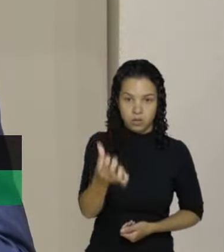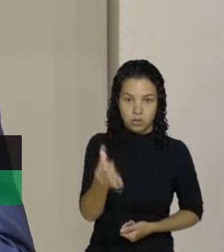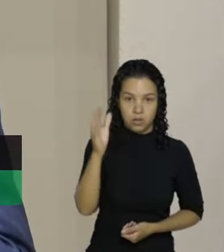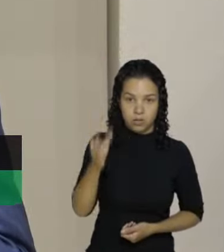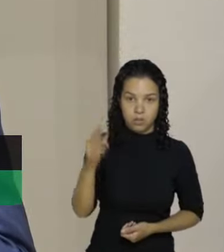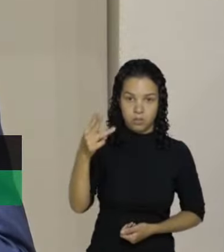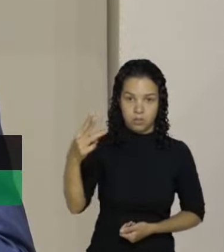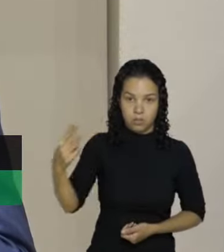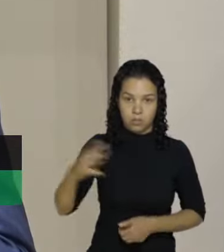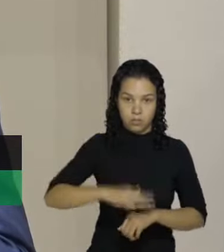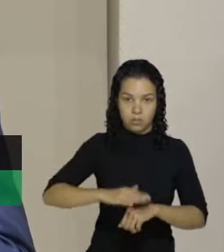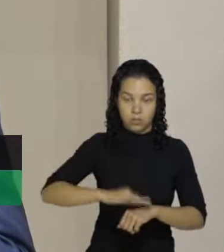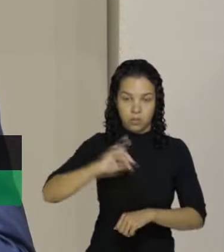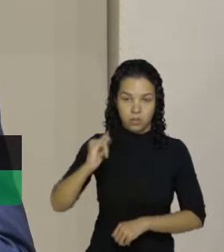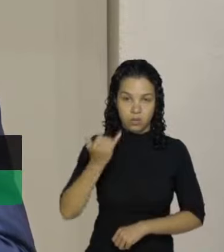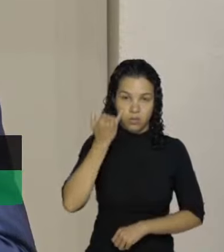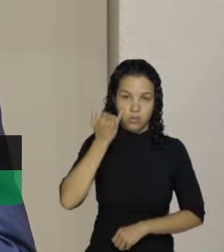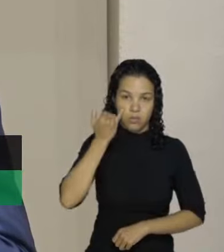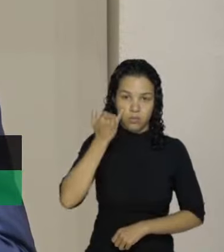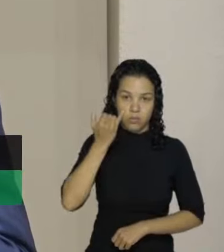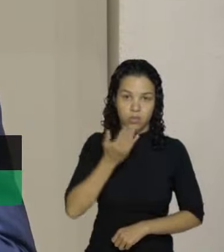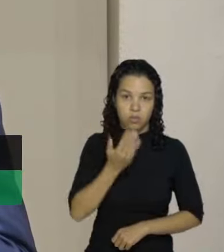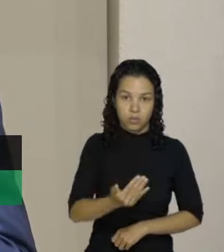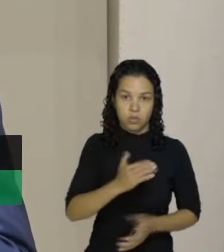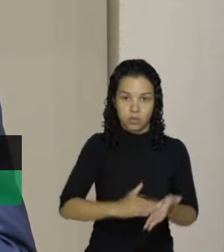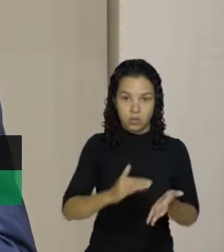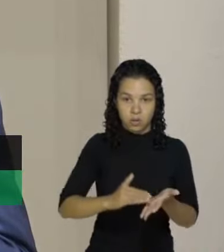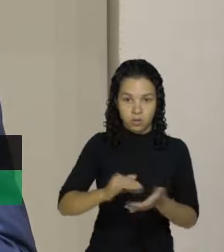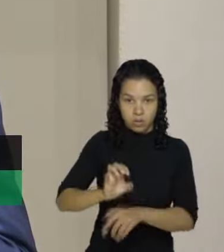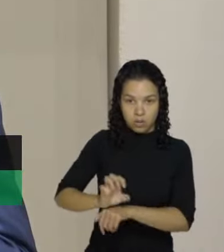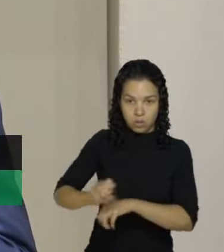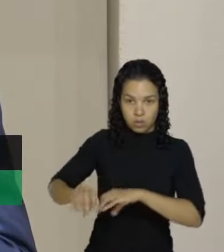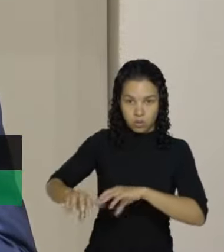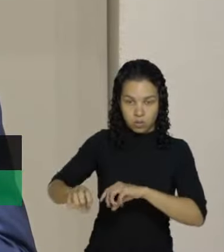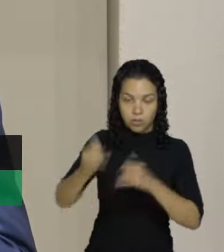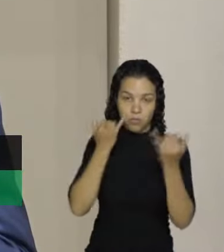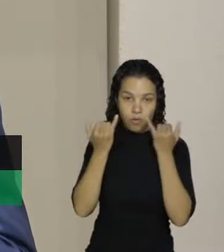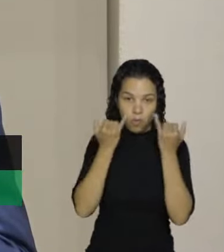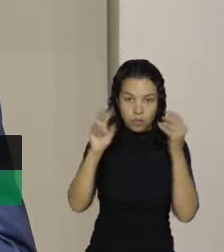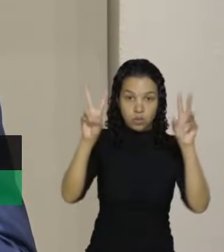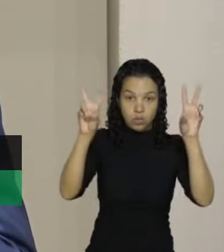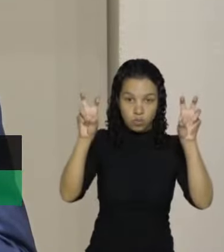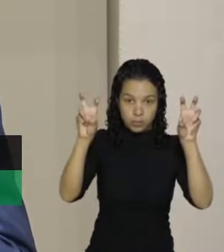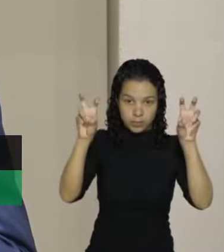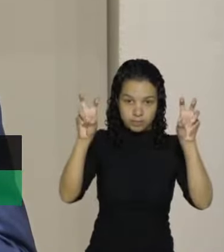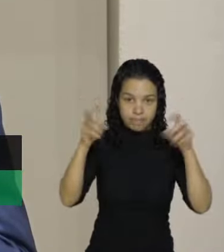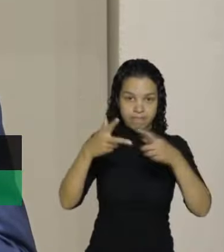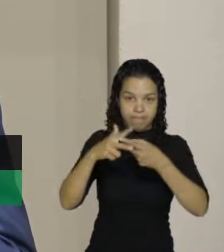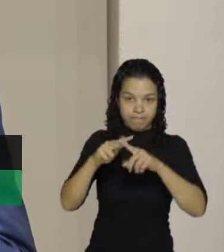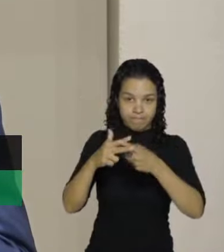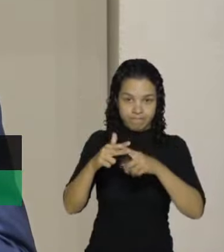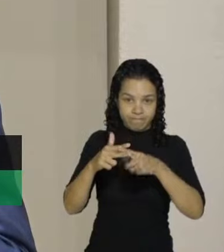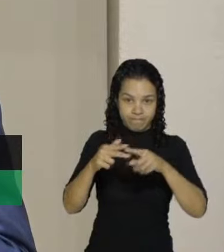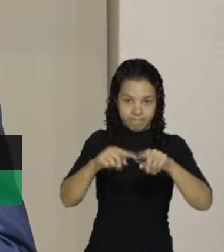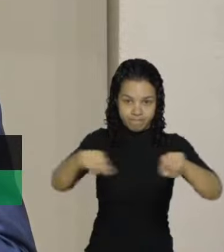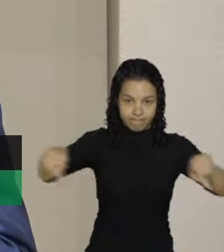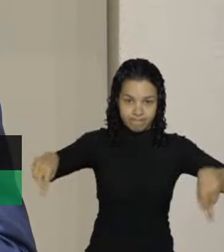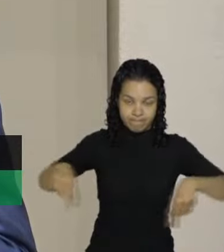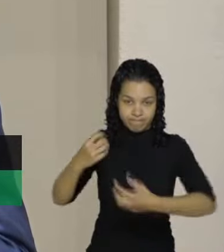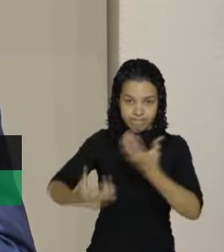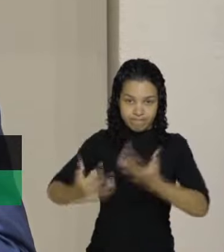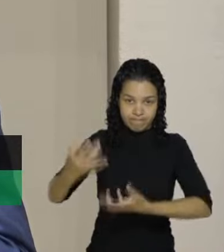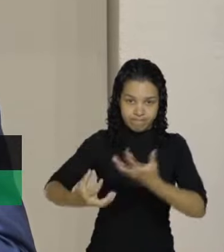36/2023, autoria deputado Gessé Lopes, solicitando ao secretário de Estado da Educação informações acerca da restauração da ala queimada da Escola de